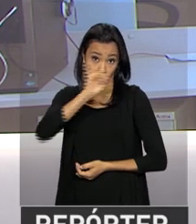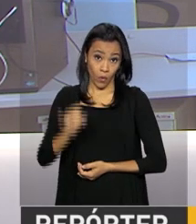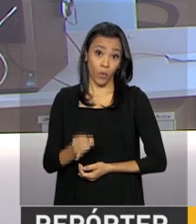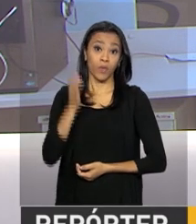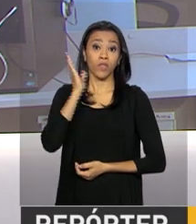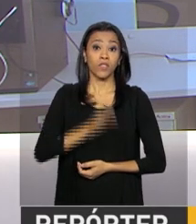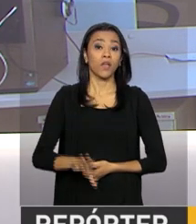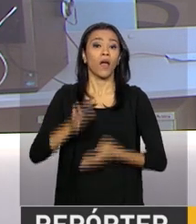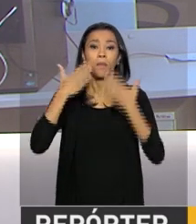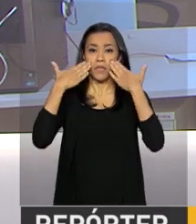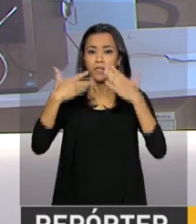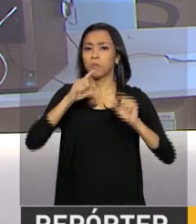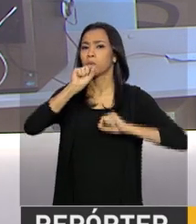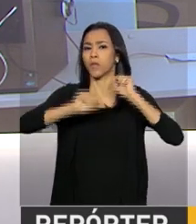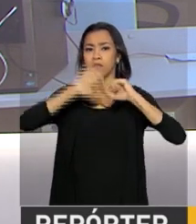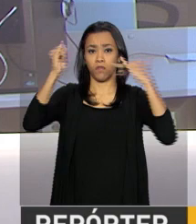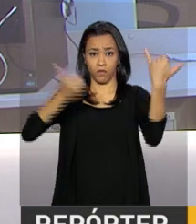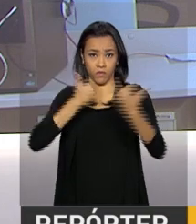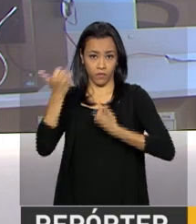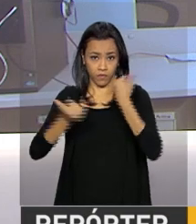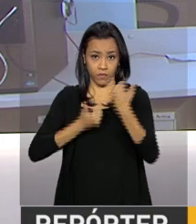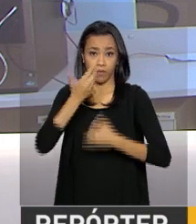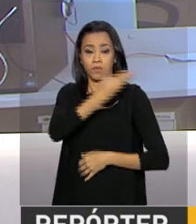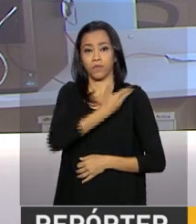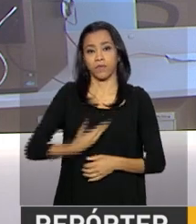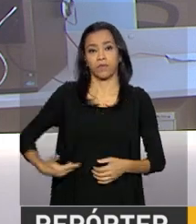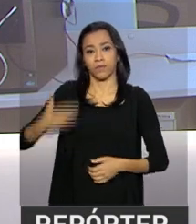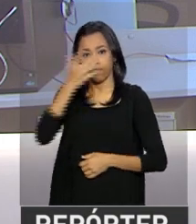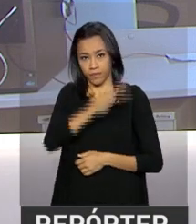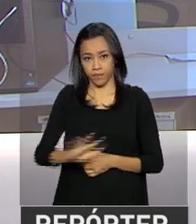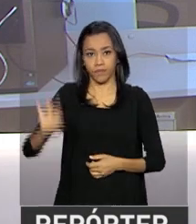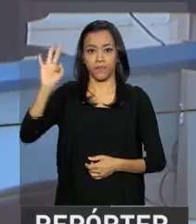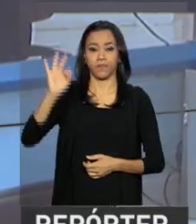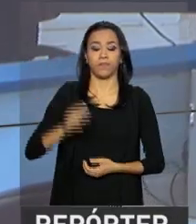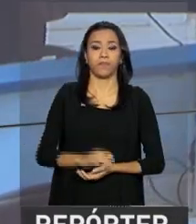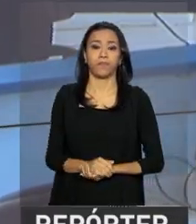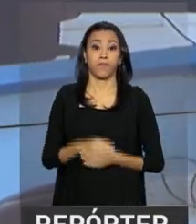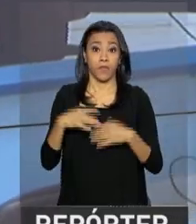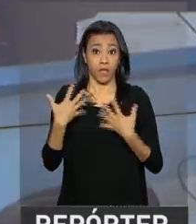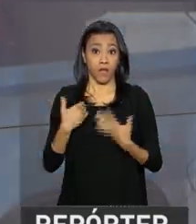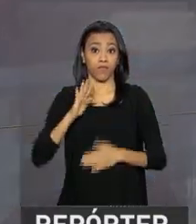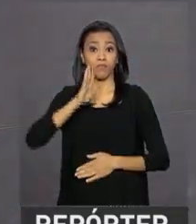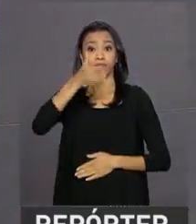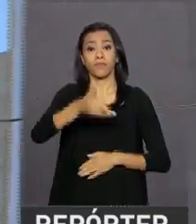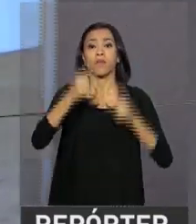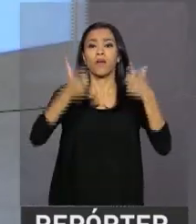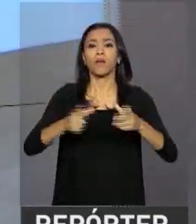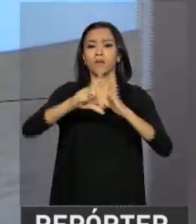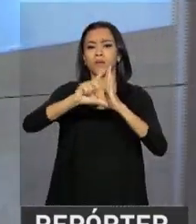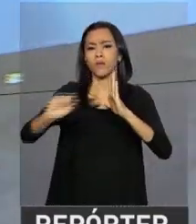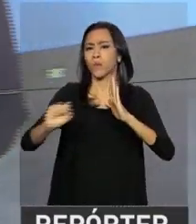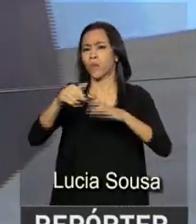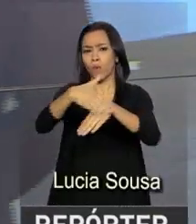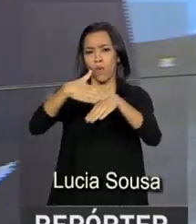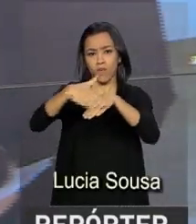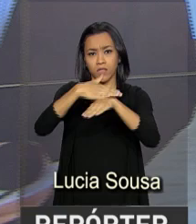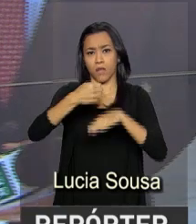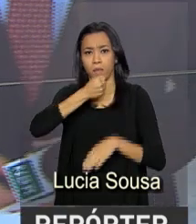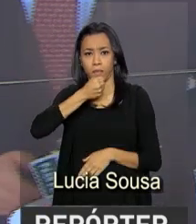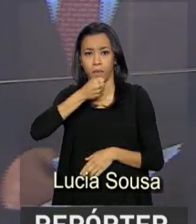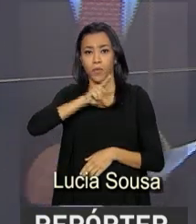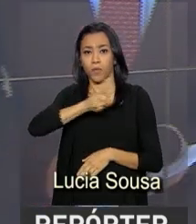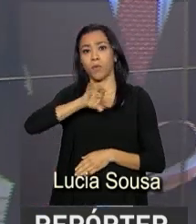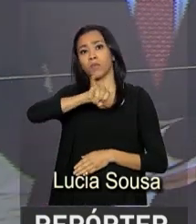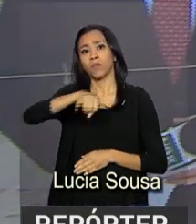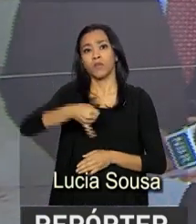estamos de volta com o repórter NBR e as notícias do governo federal. E vamos direto ao Palácio do Planalto conversar com o João Pedro Neto,